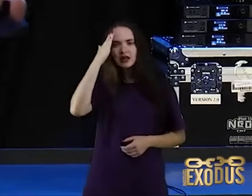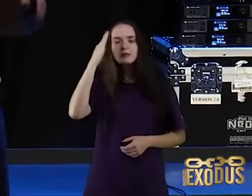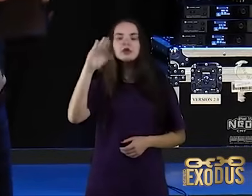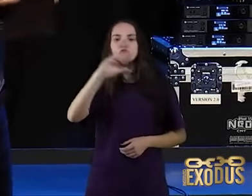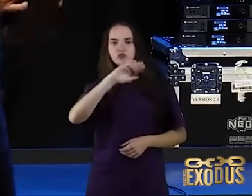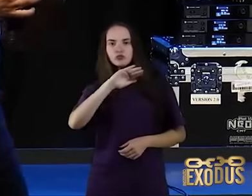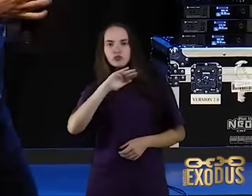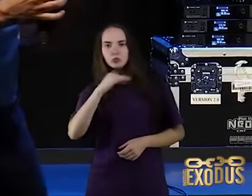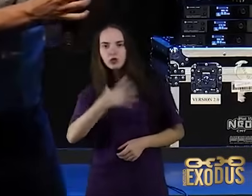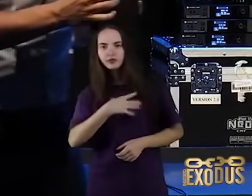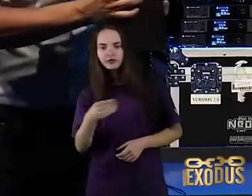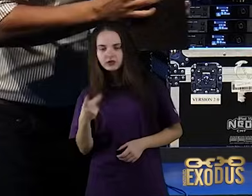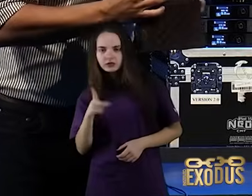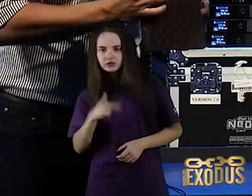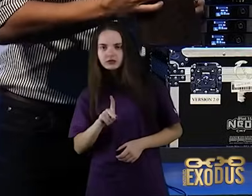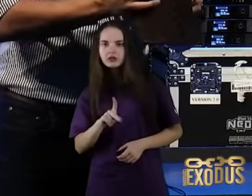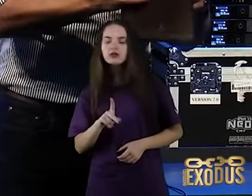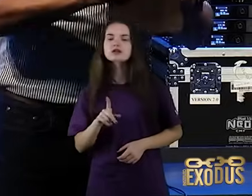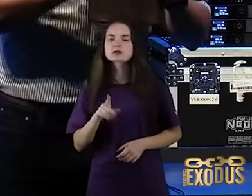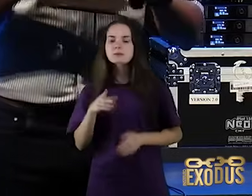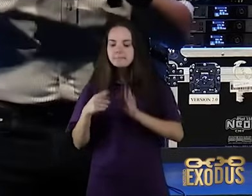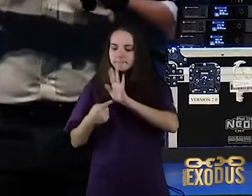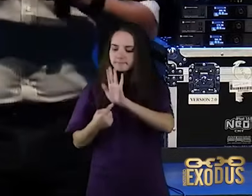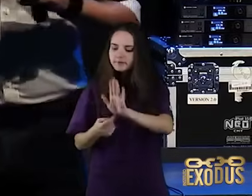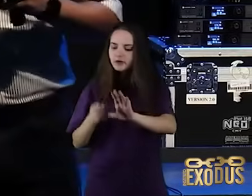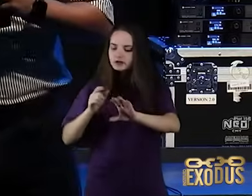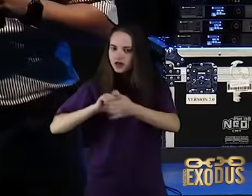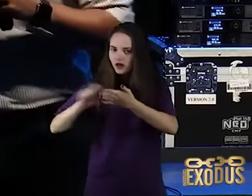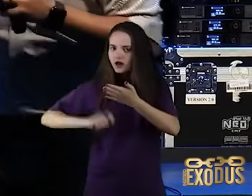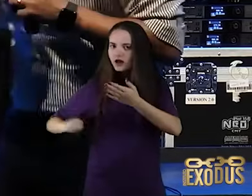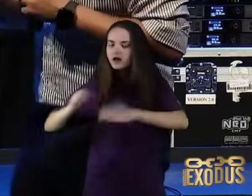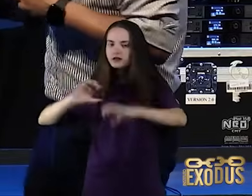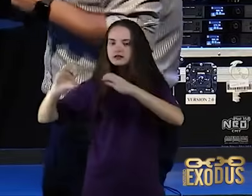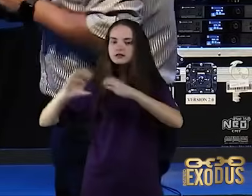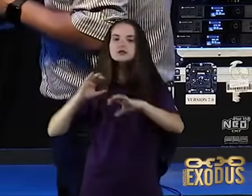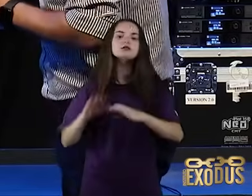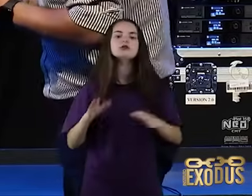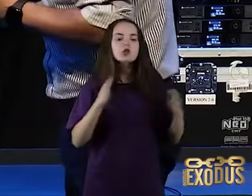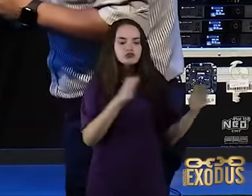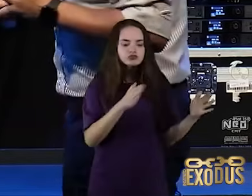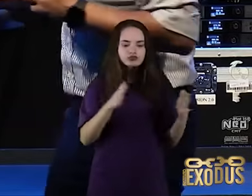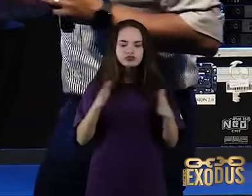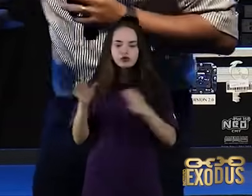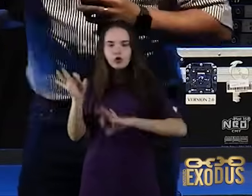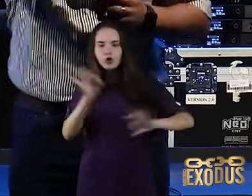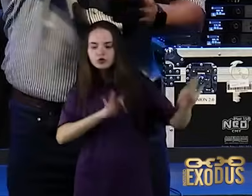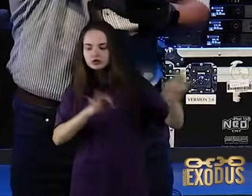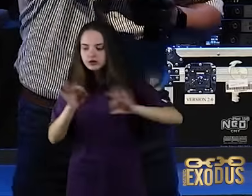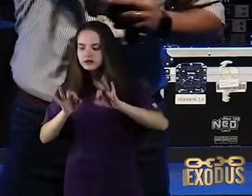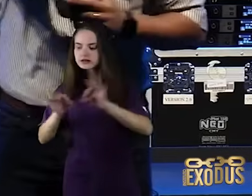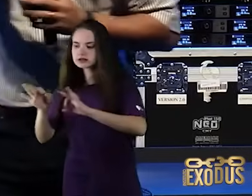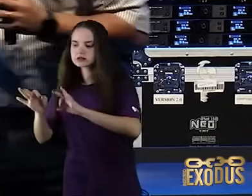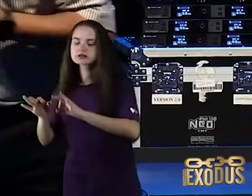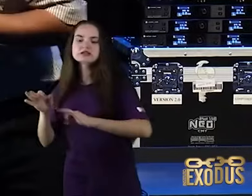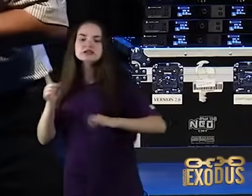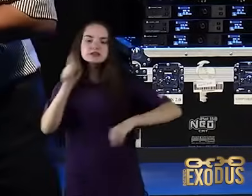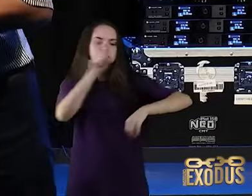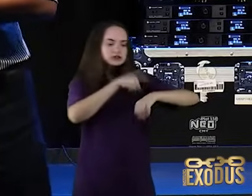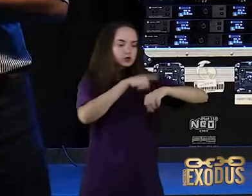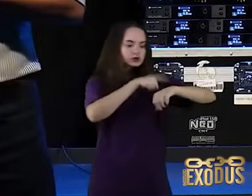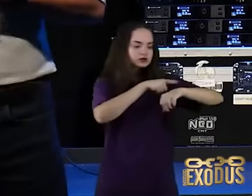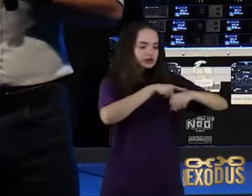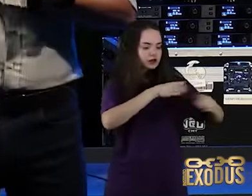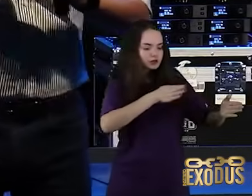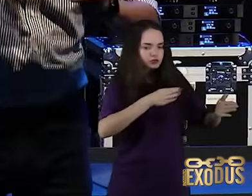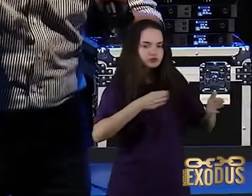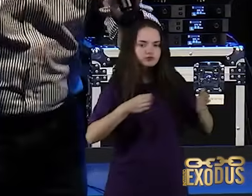canção Então essa Bíblia aqui é uma Bíblia que faz o quê organiza você dentro do tempo tem uma linha do tempo tem uma timeline lá ó para você